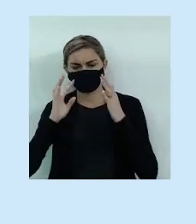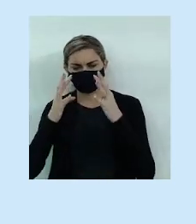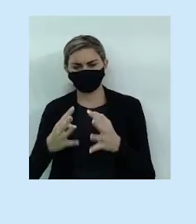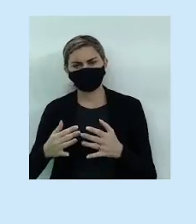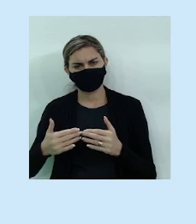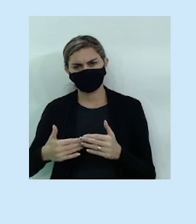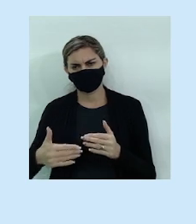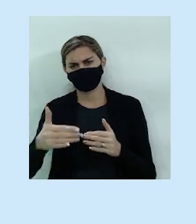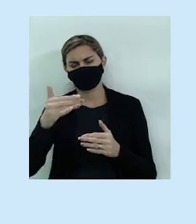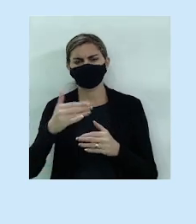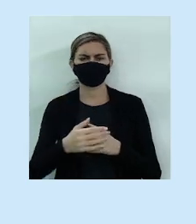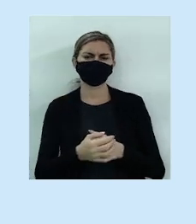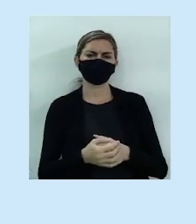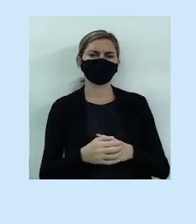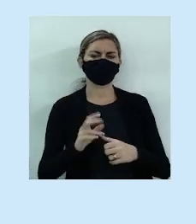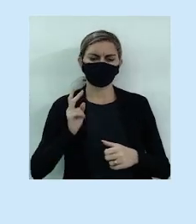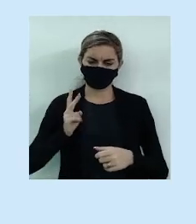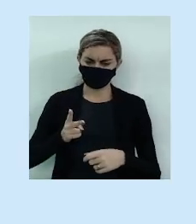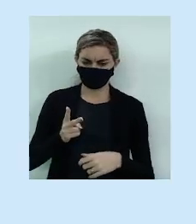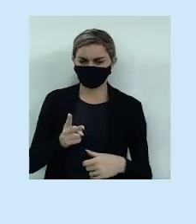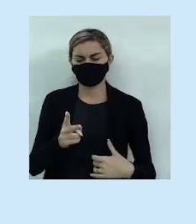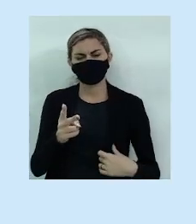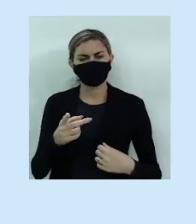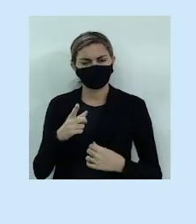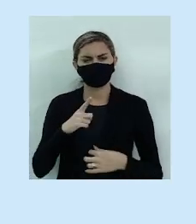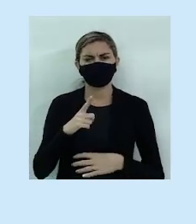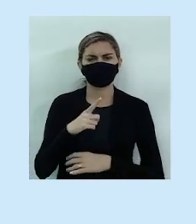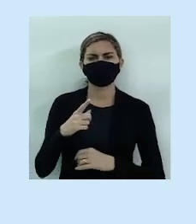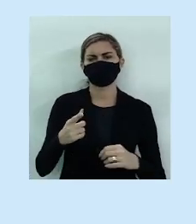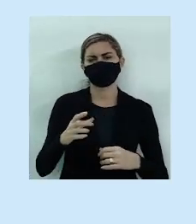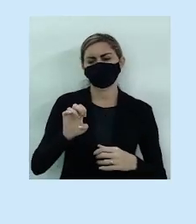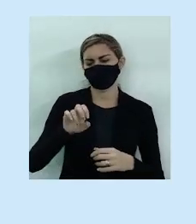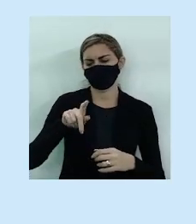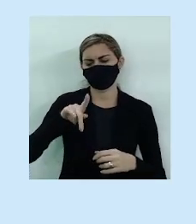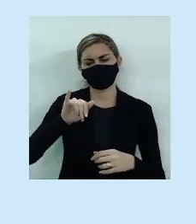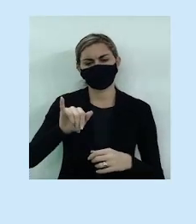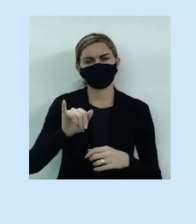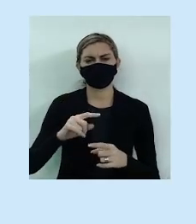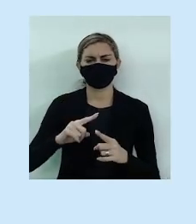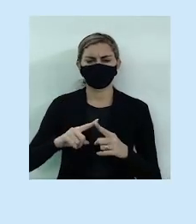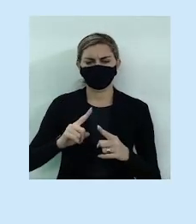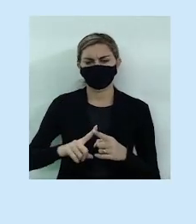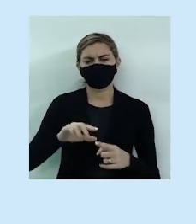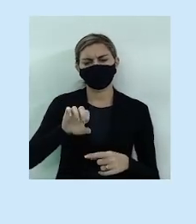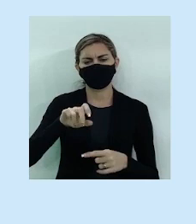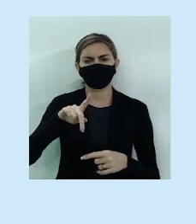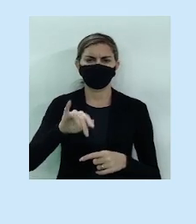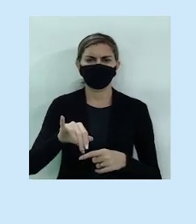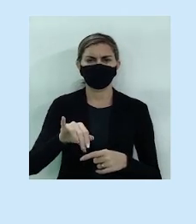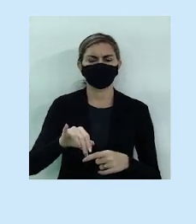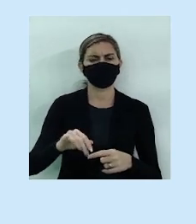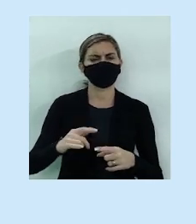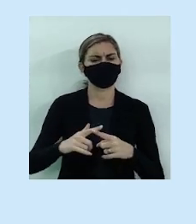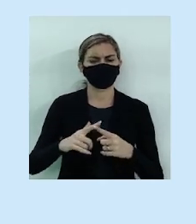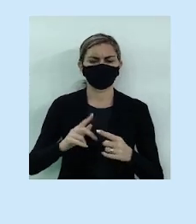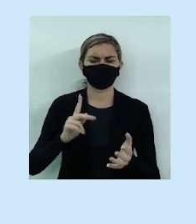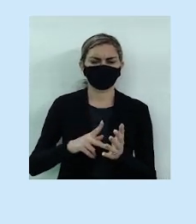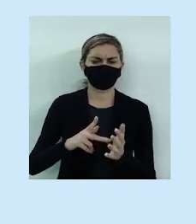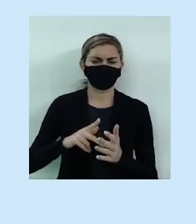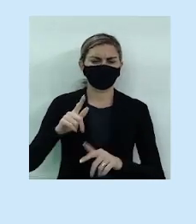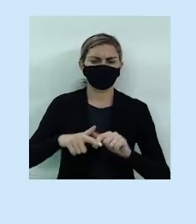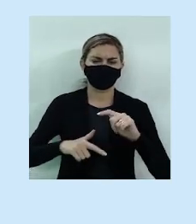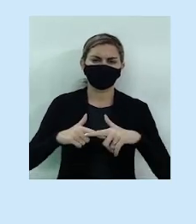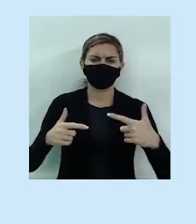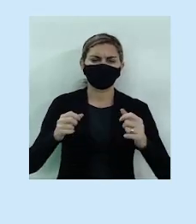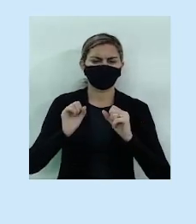pela frente. Continuando, a gente tem a questão dos EPIs. Por que usar EPI? Porque realmente aquele material